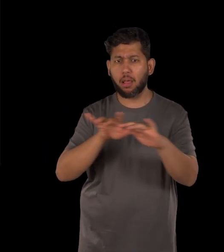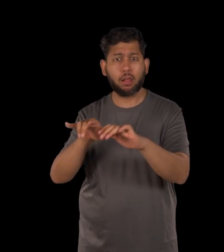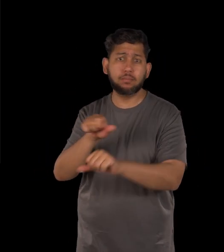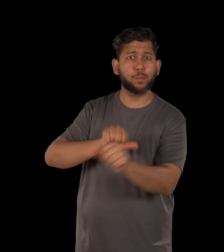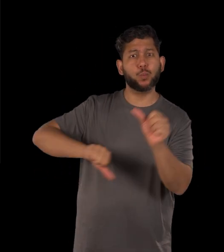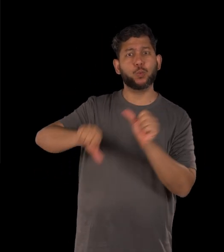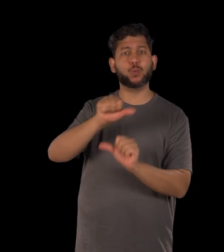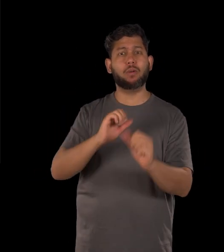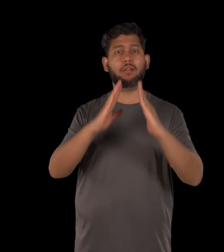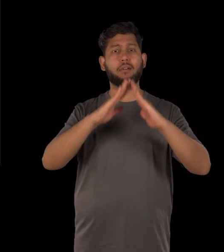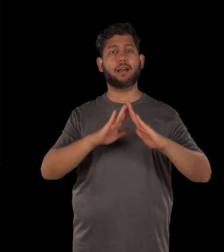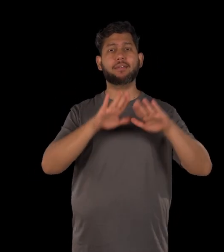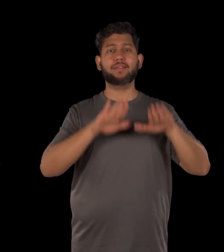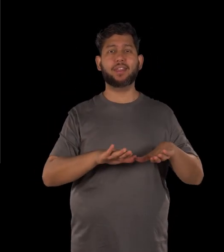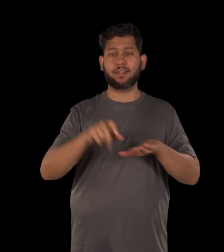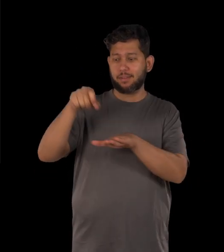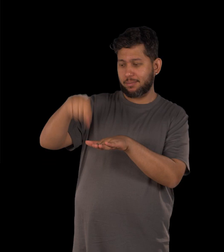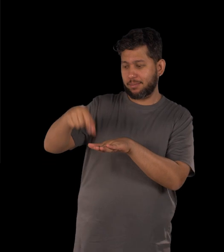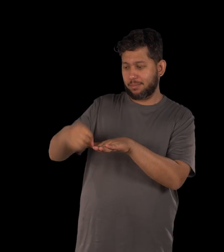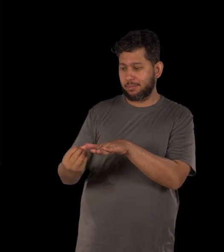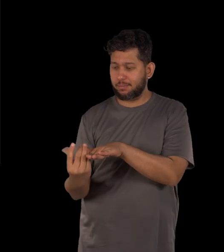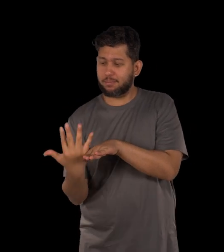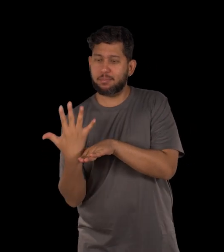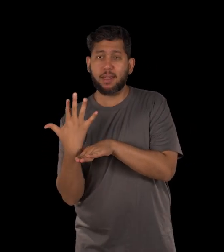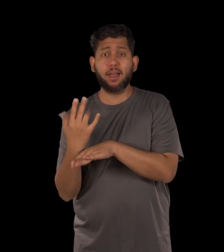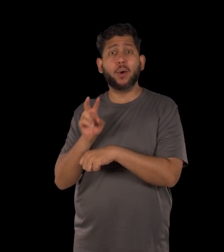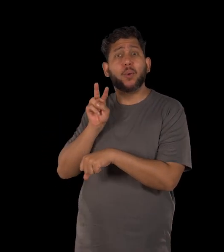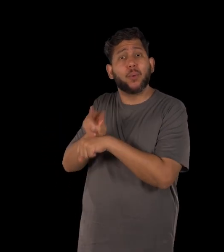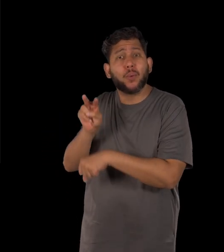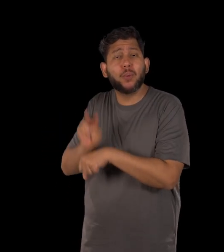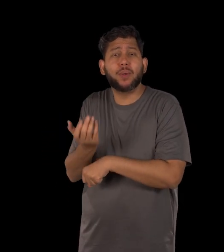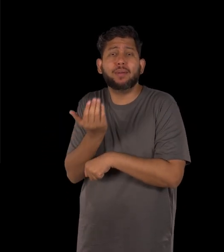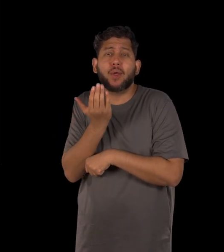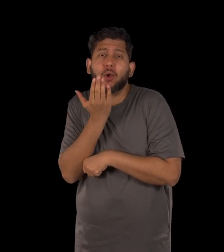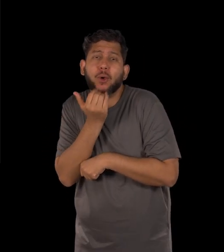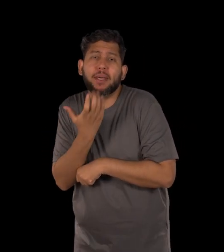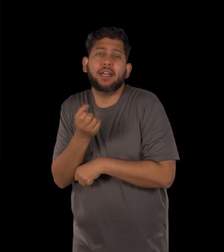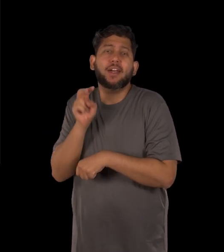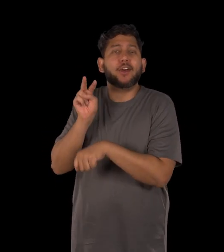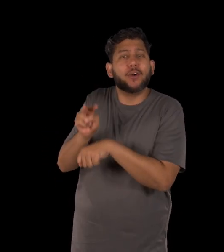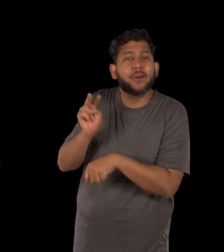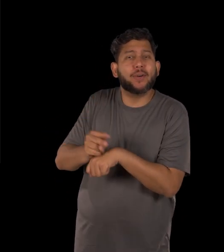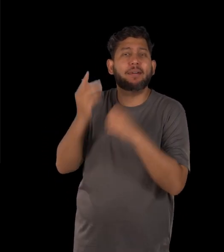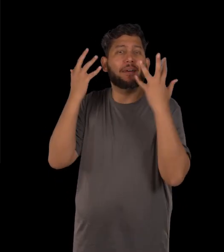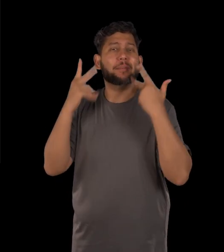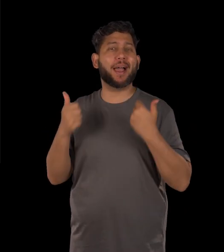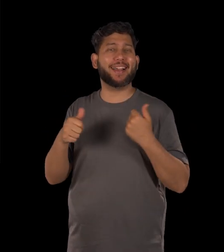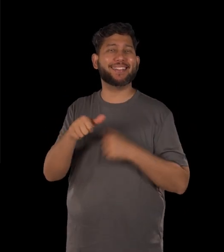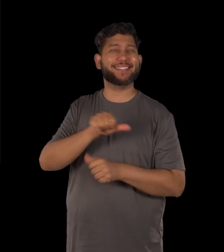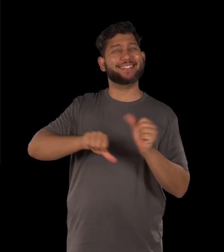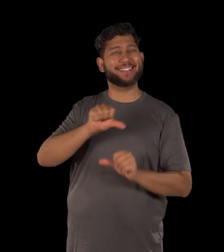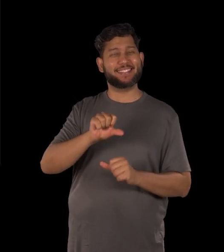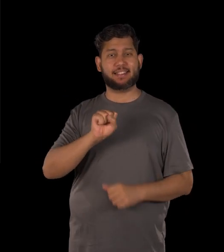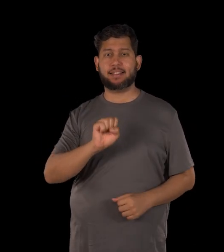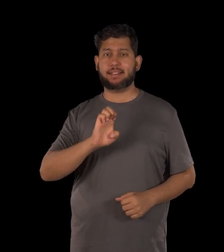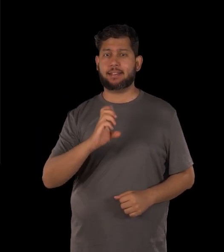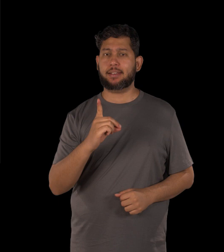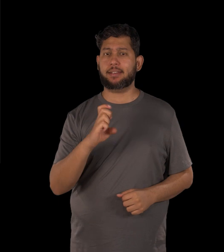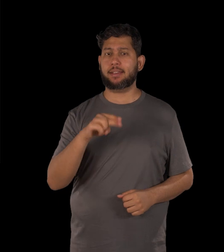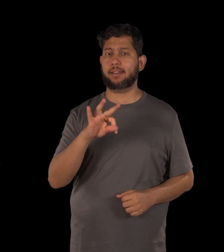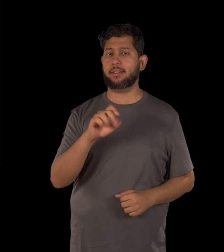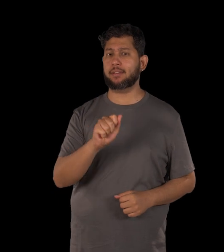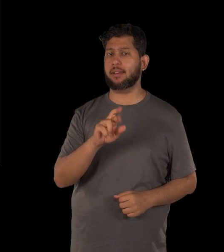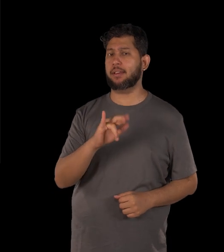a agricultura, a movimentação diminui, trazendo em pauta o sedentarismo. O estabelecimento de